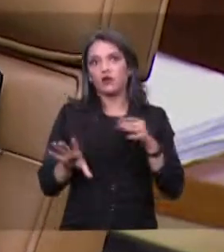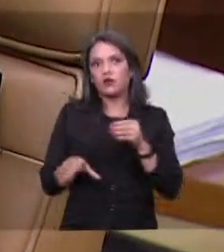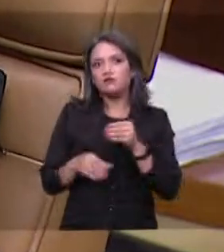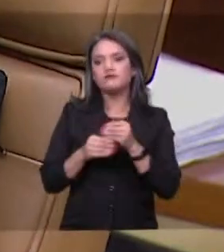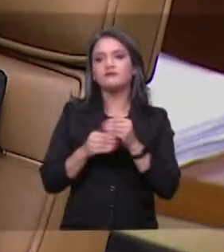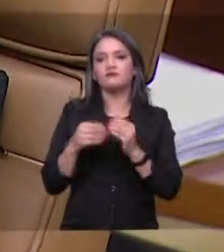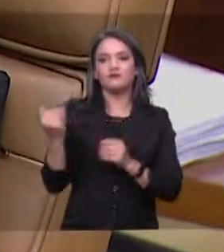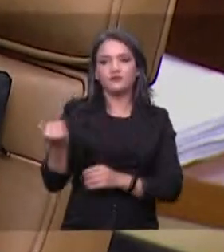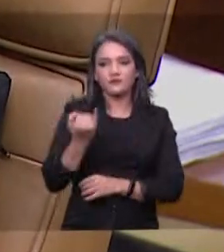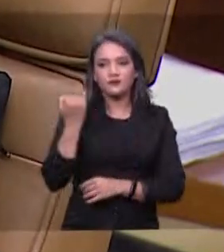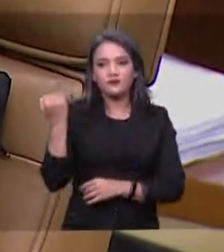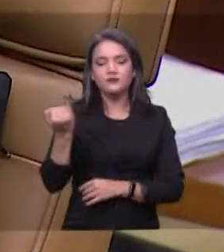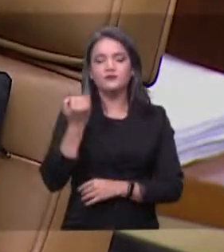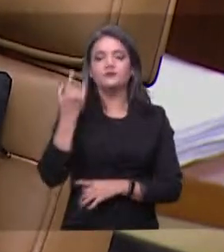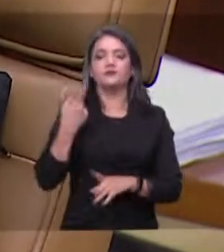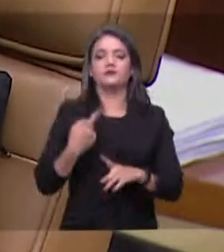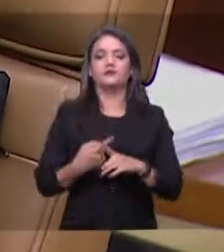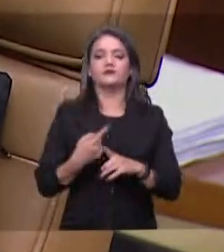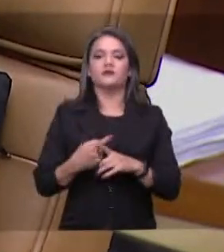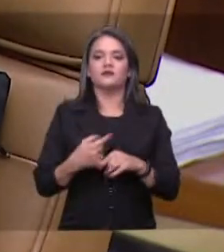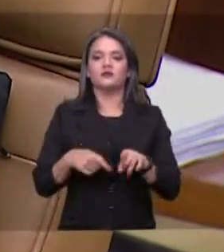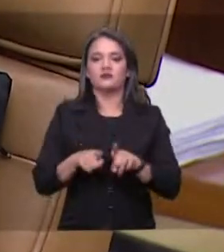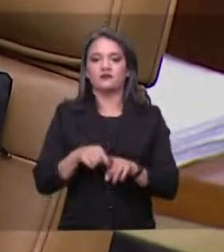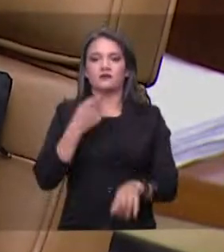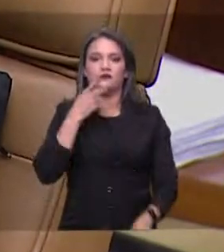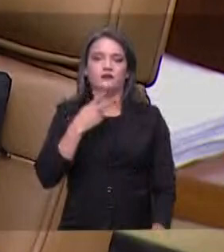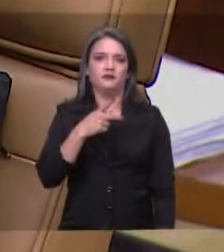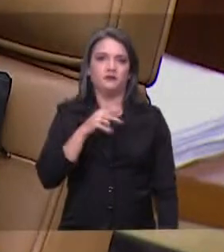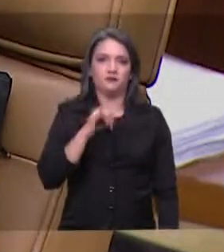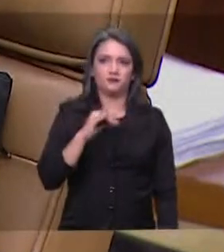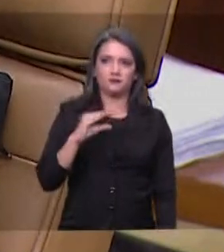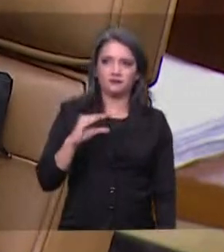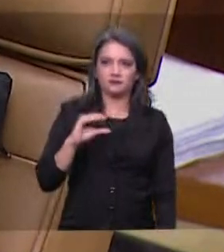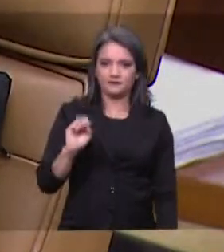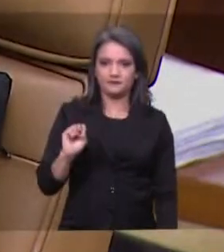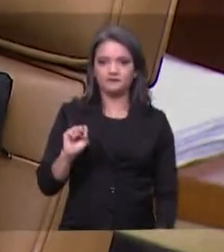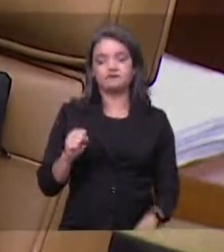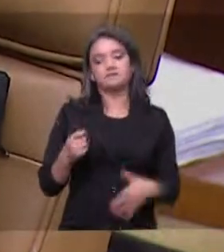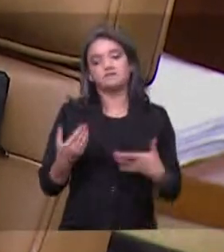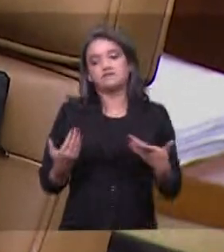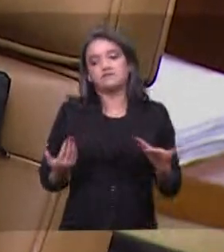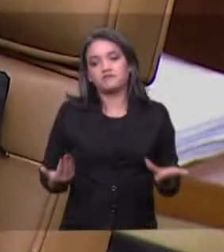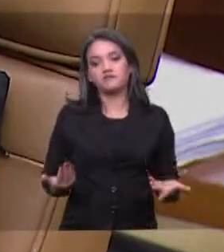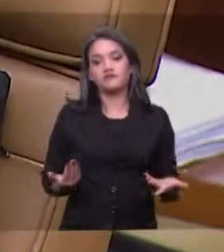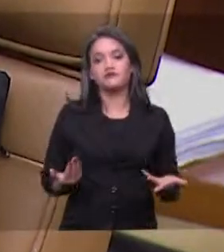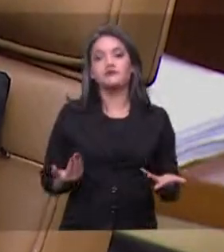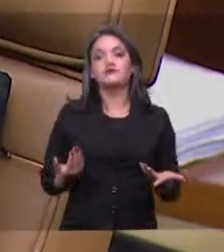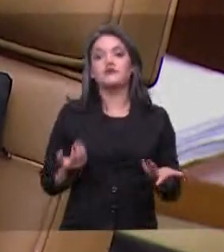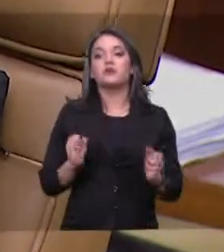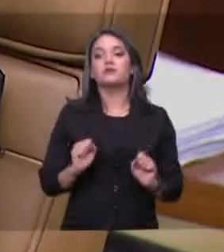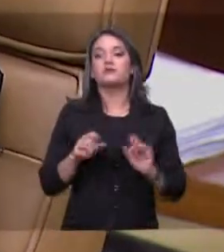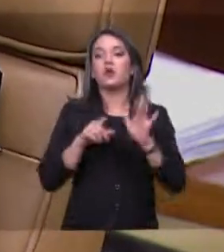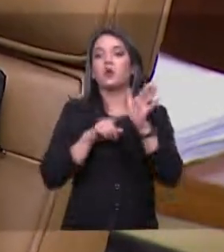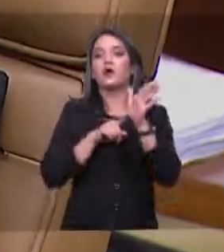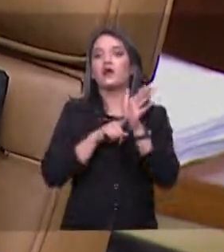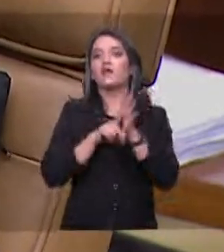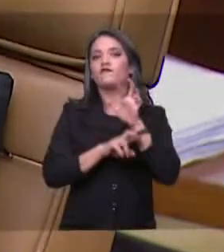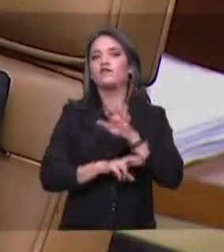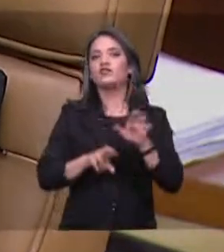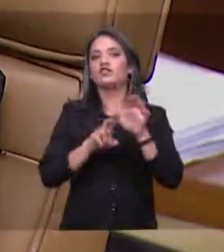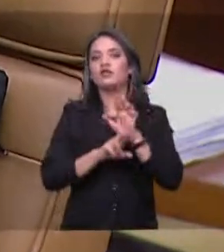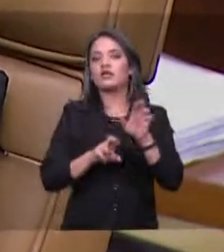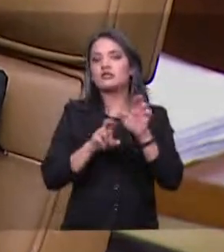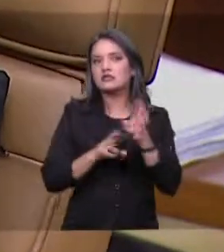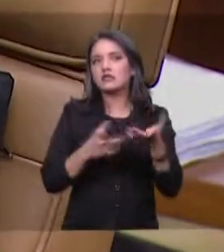ele cita também os PICs. Então, poder-se imaginar só a investigação criminal,